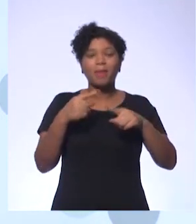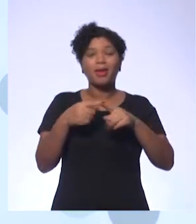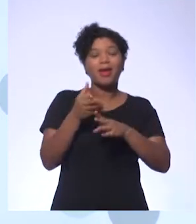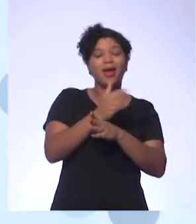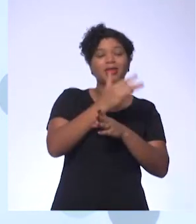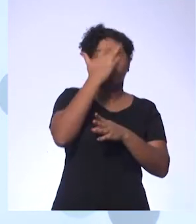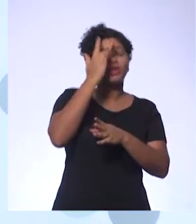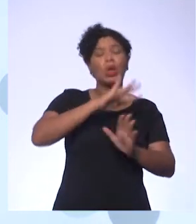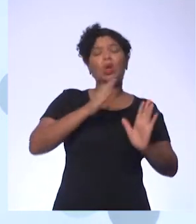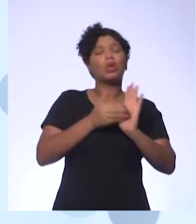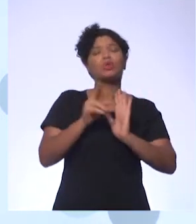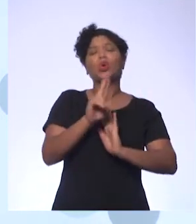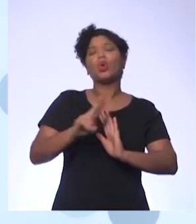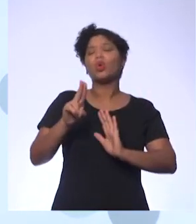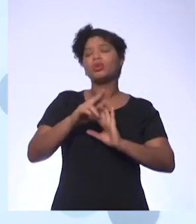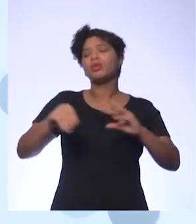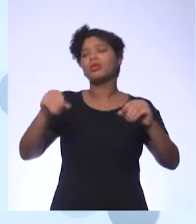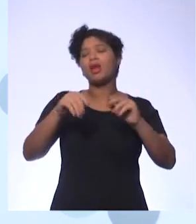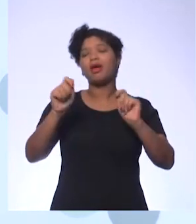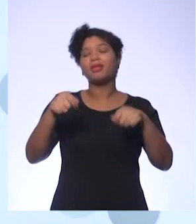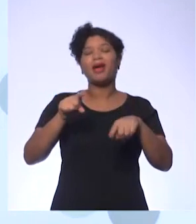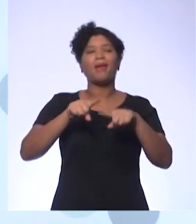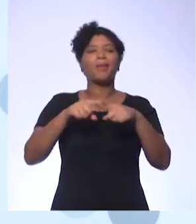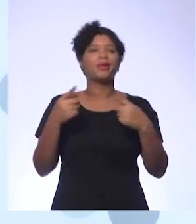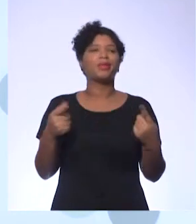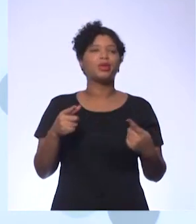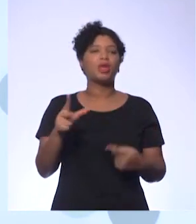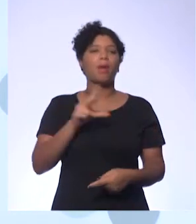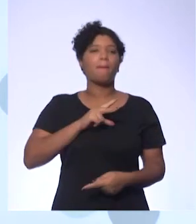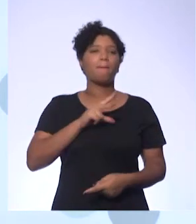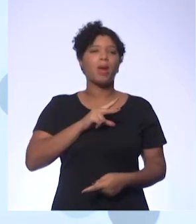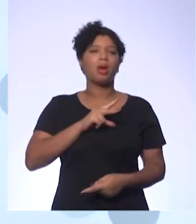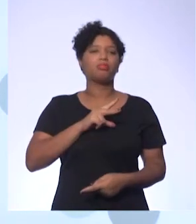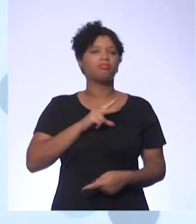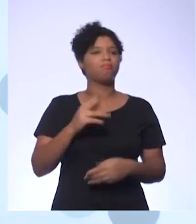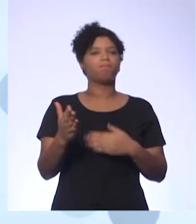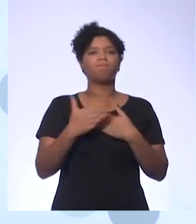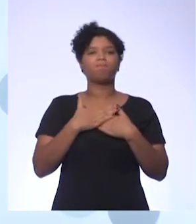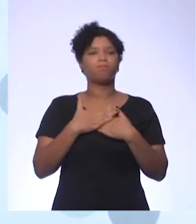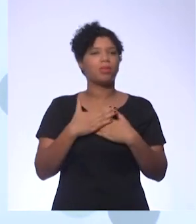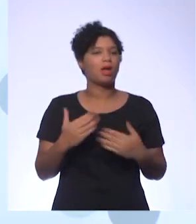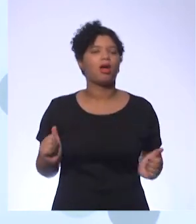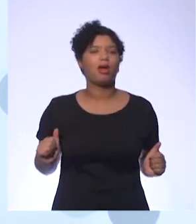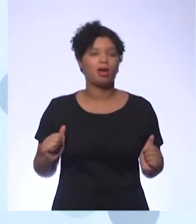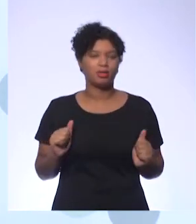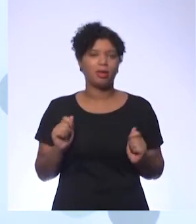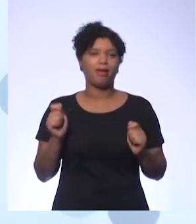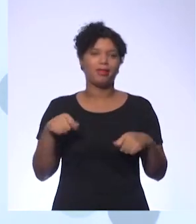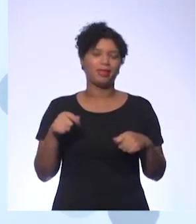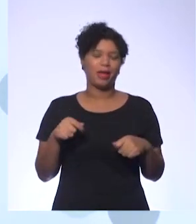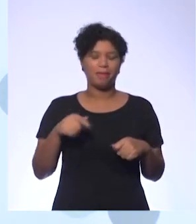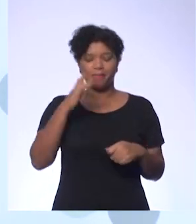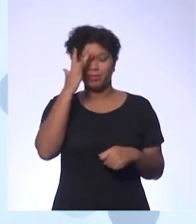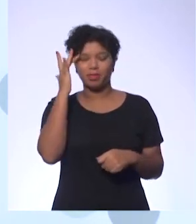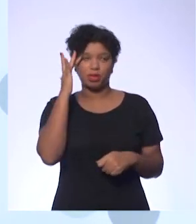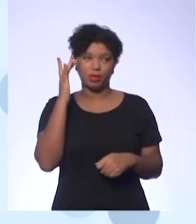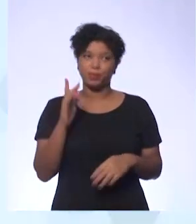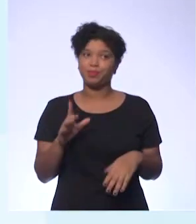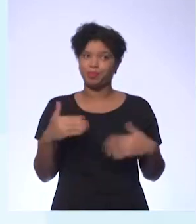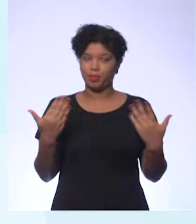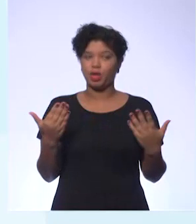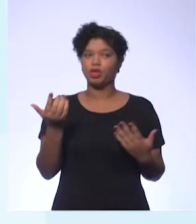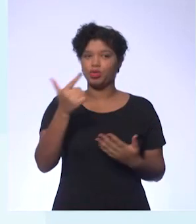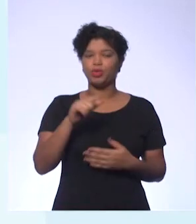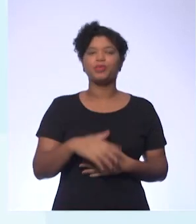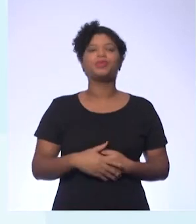uso privado. É o uso racional do solo. O solo ele passa a ter ali um valor capitalista. Então, vou voltar para vocês